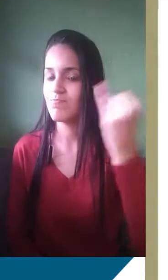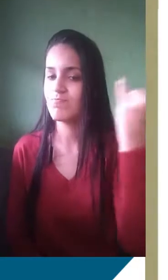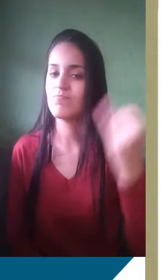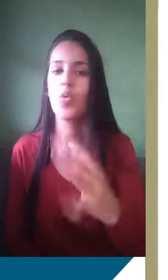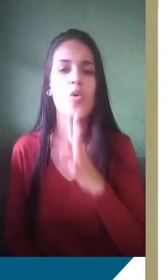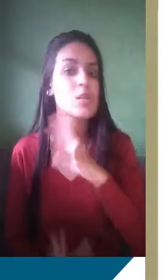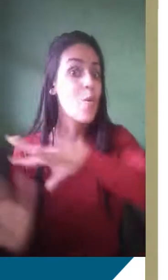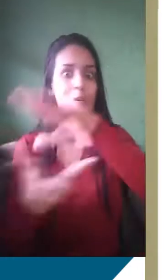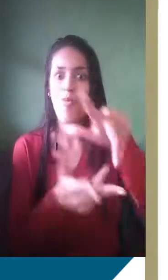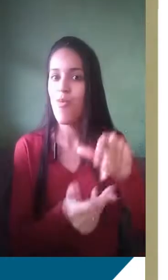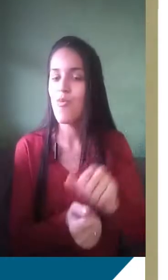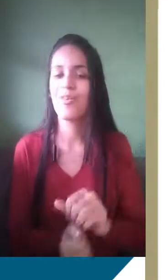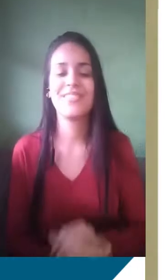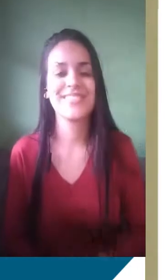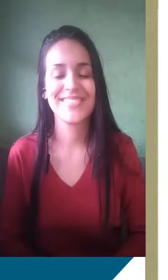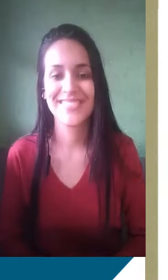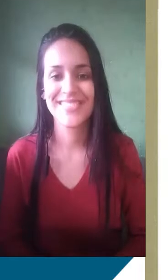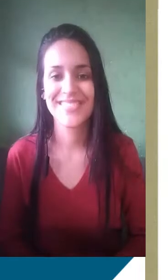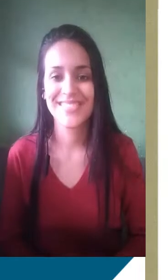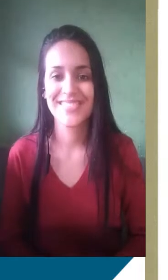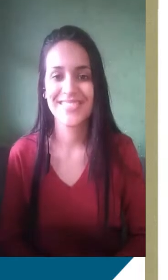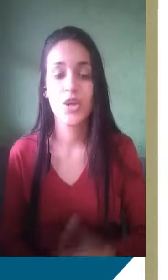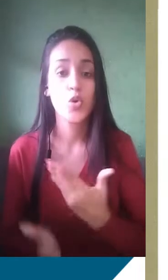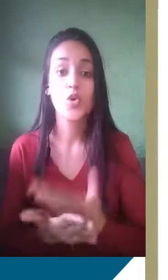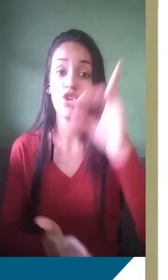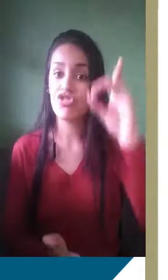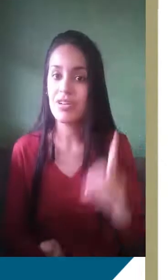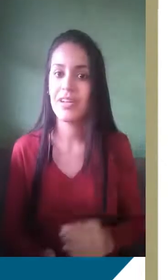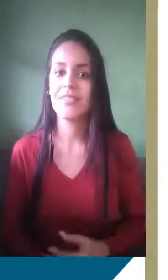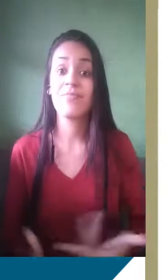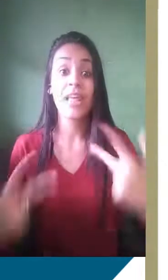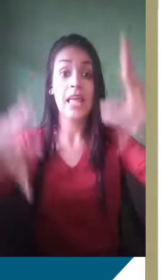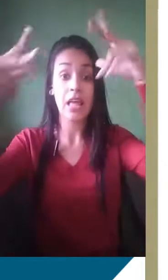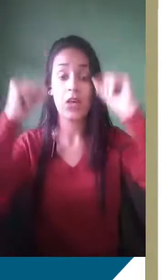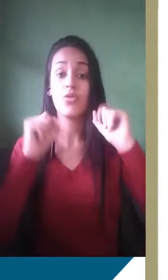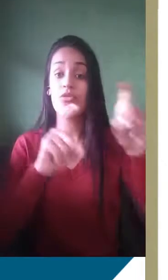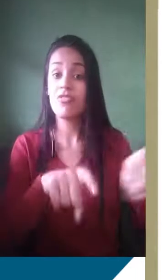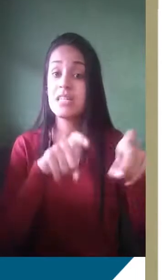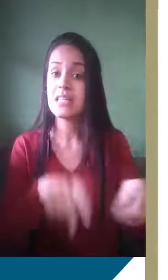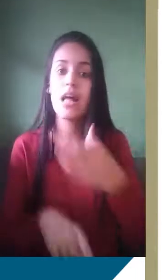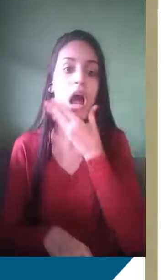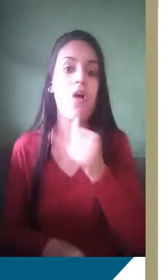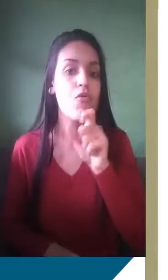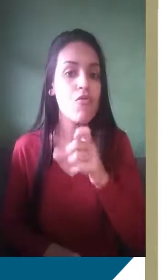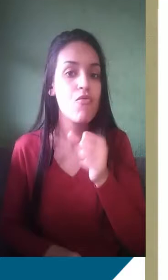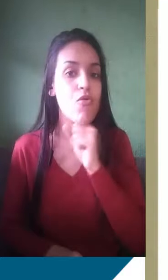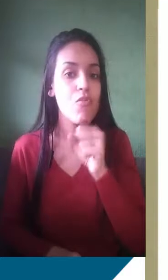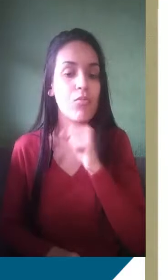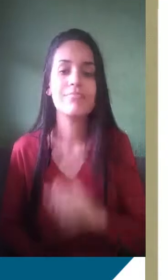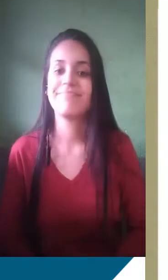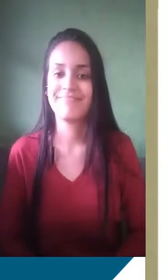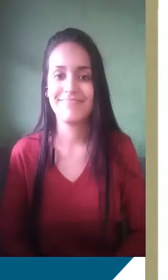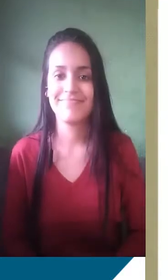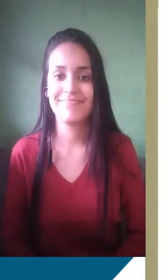Direito, atuou como funcionário público, até herdar uma fazenda do avô. Tornou-se fazendeiro e passou a